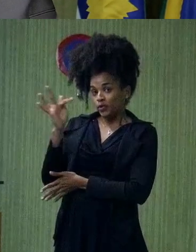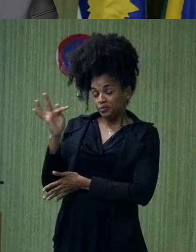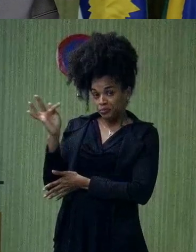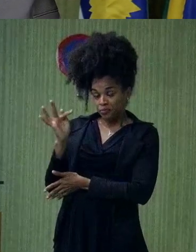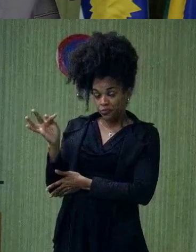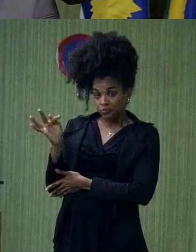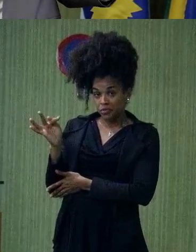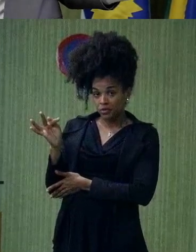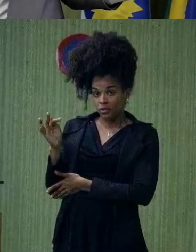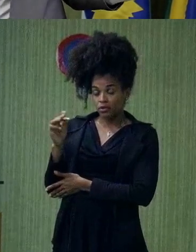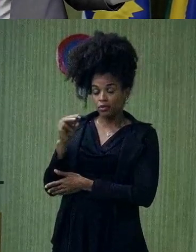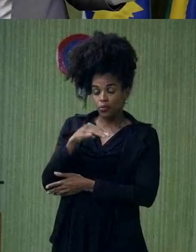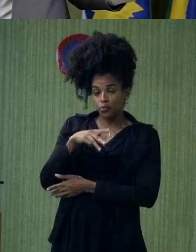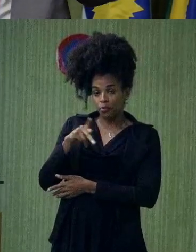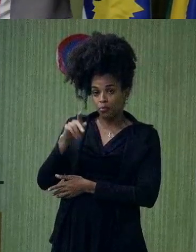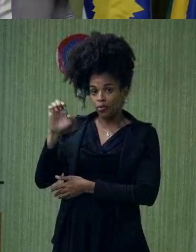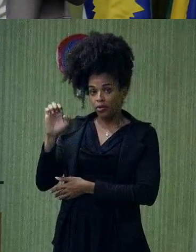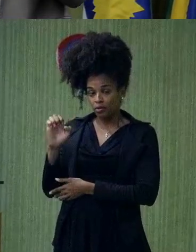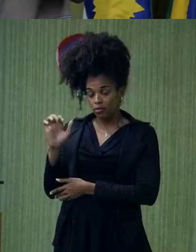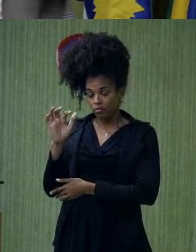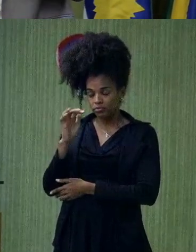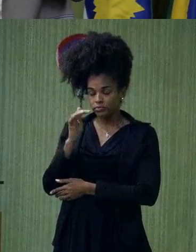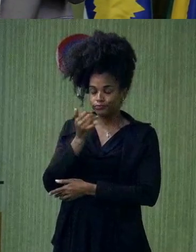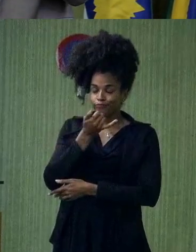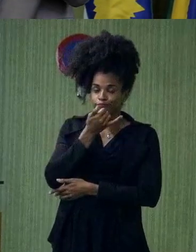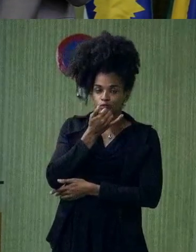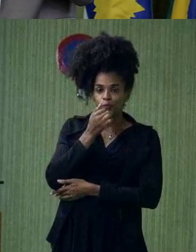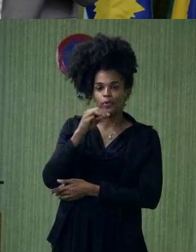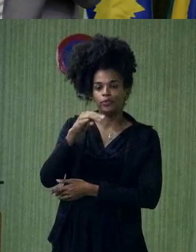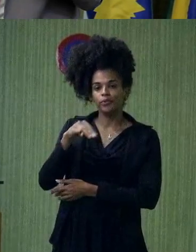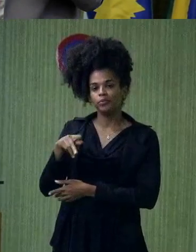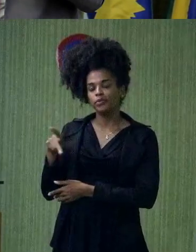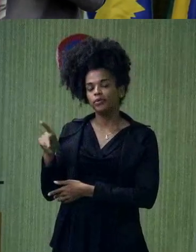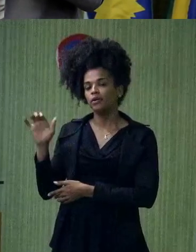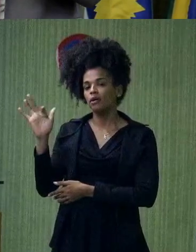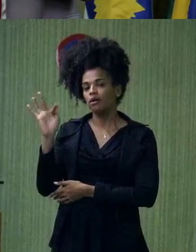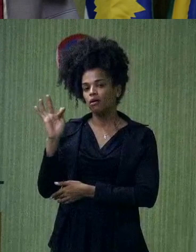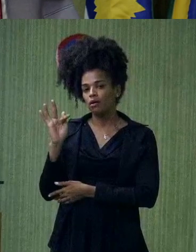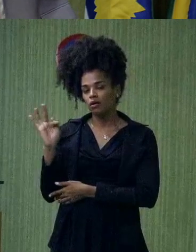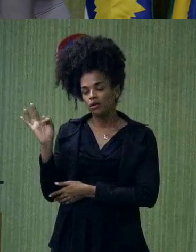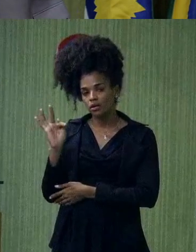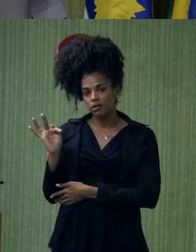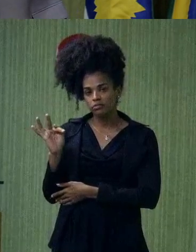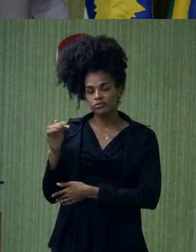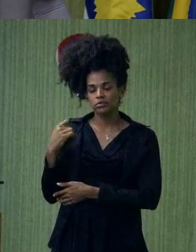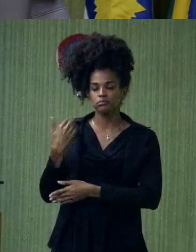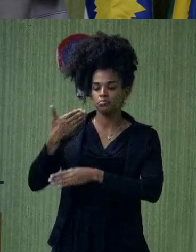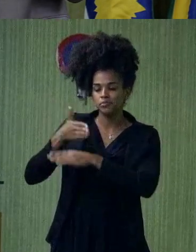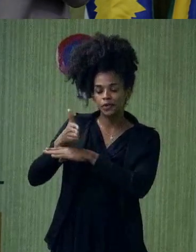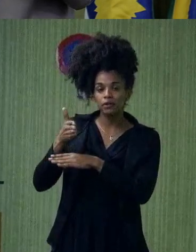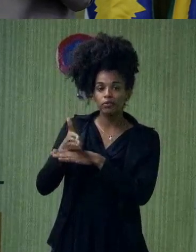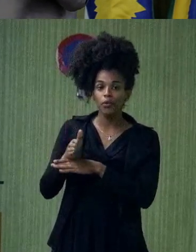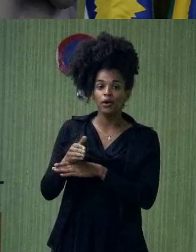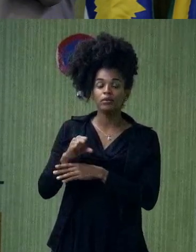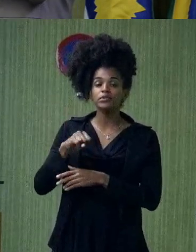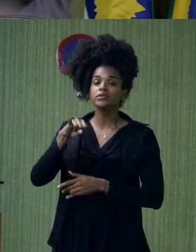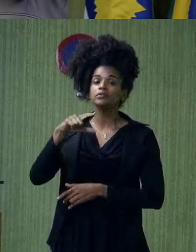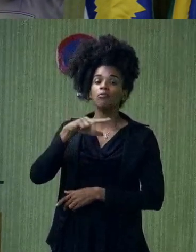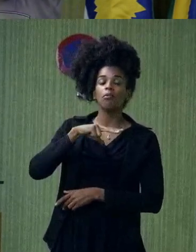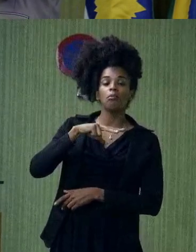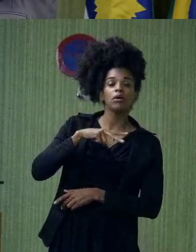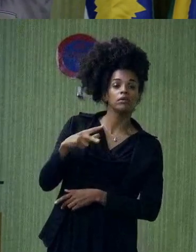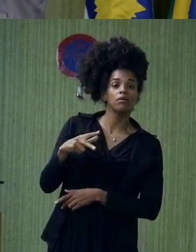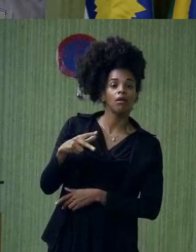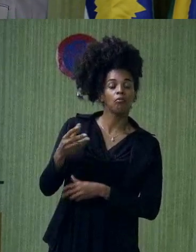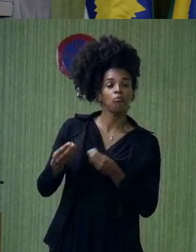né como é que fica então a gente precisa tá com isso Estar atento a isso né e ver também Essa importância né